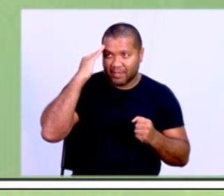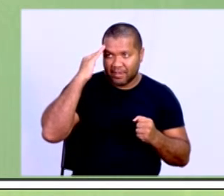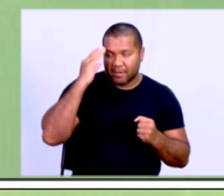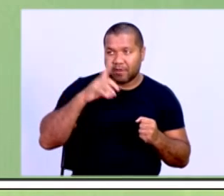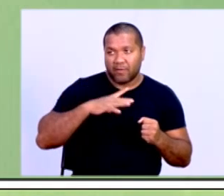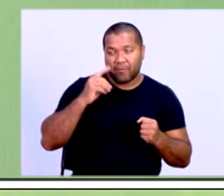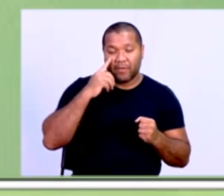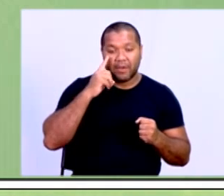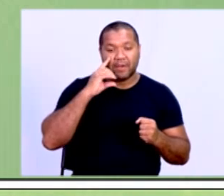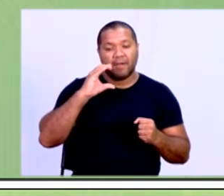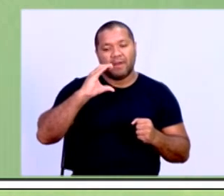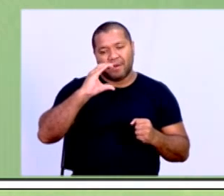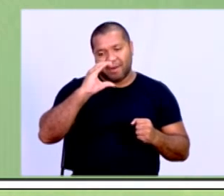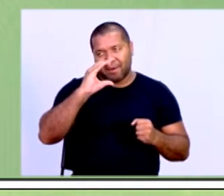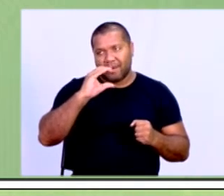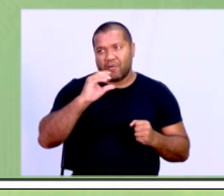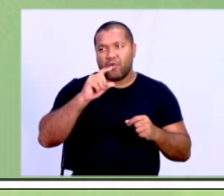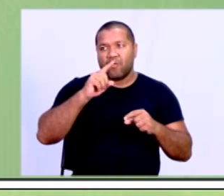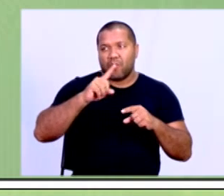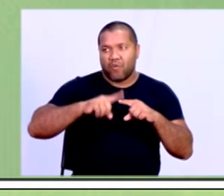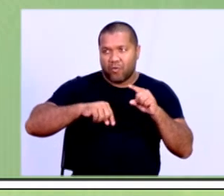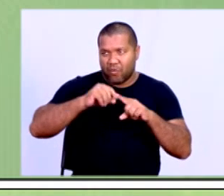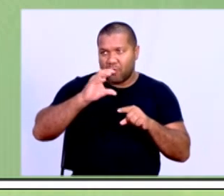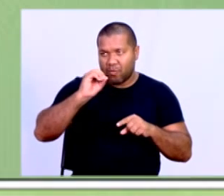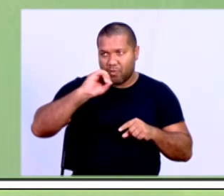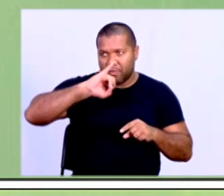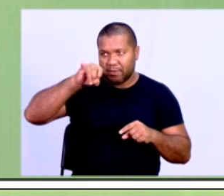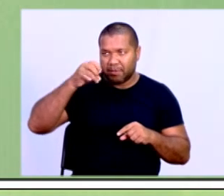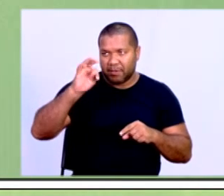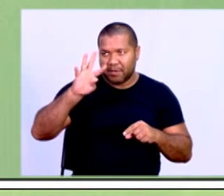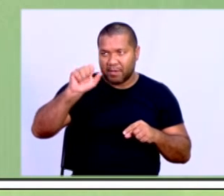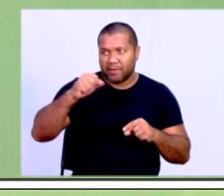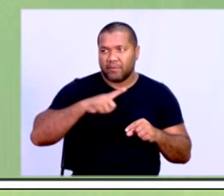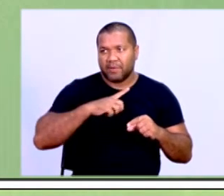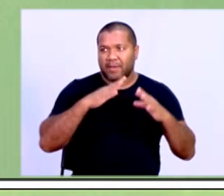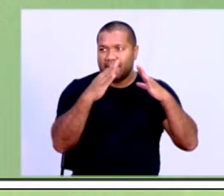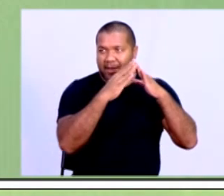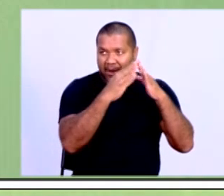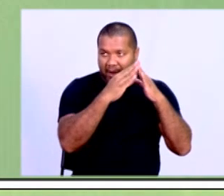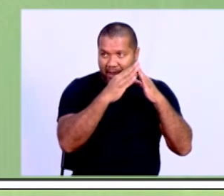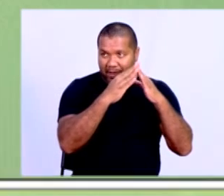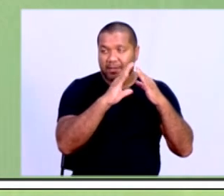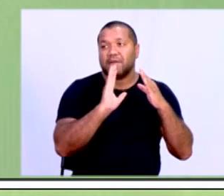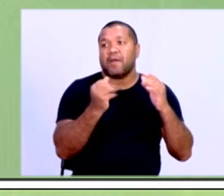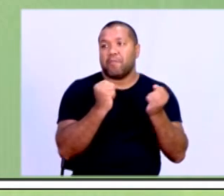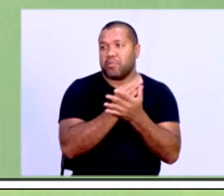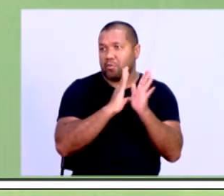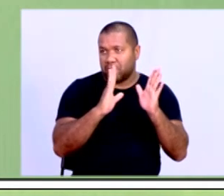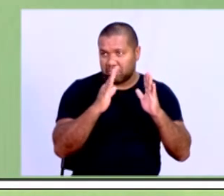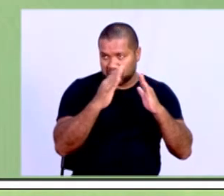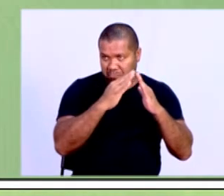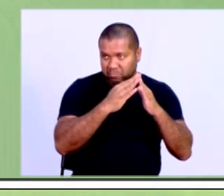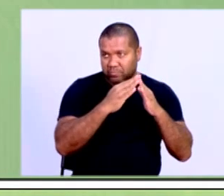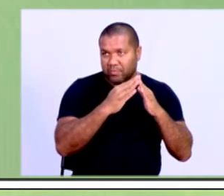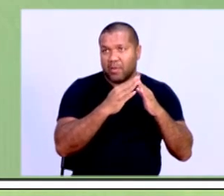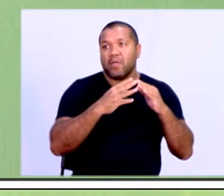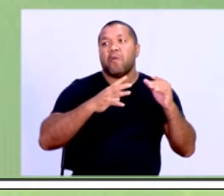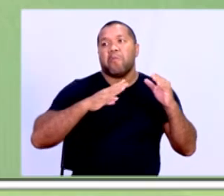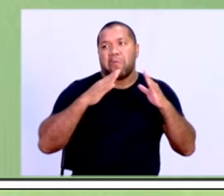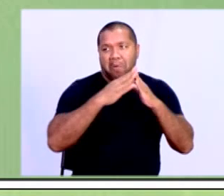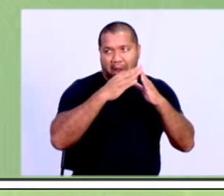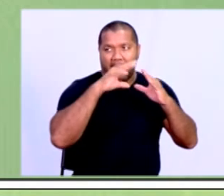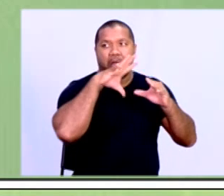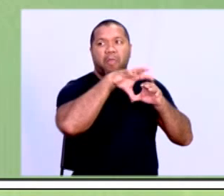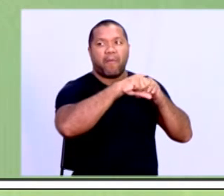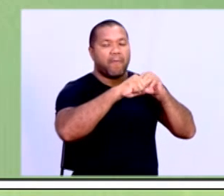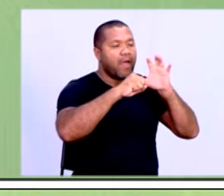como funciona. Então, objeto, eu tenho essa casa já construída, então eu posso pegar na